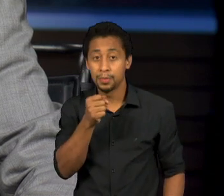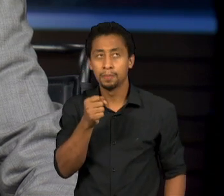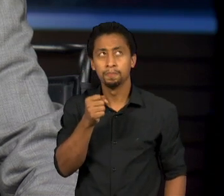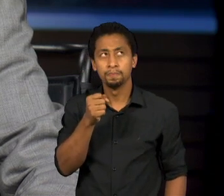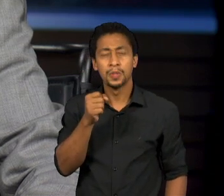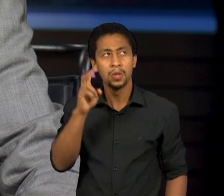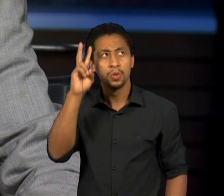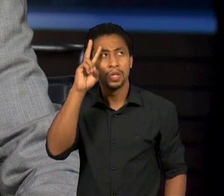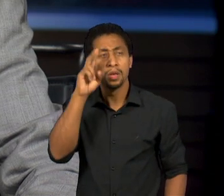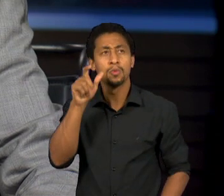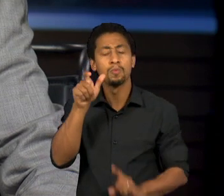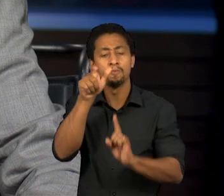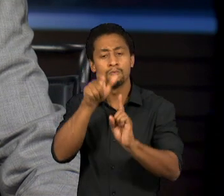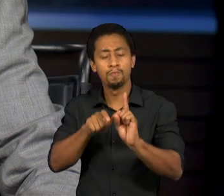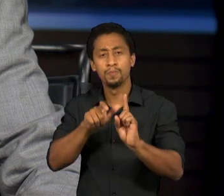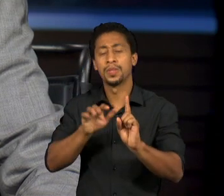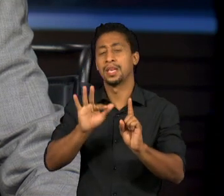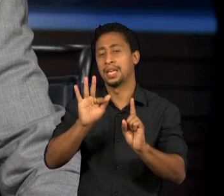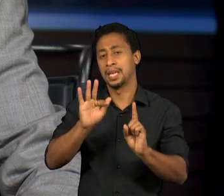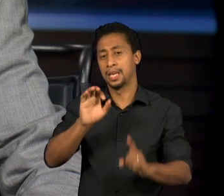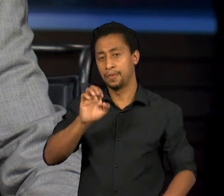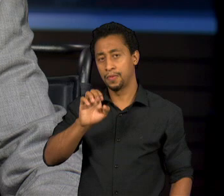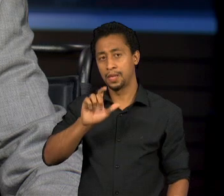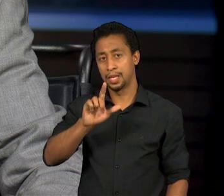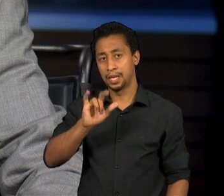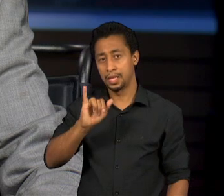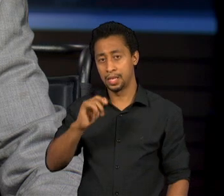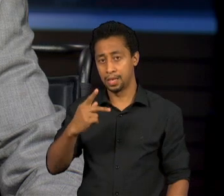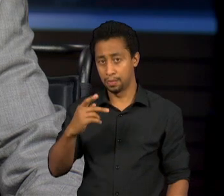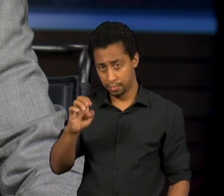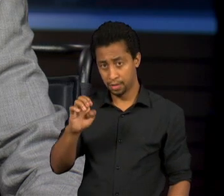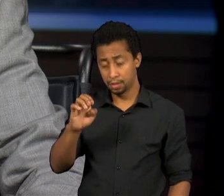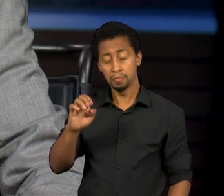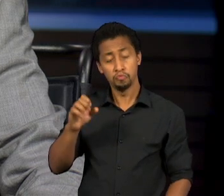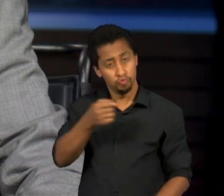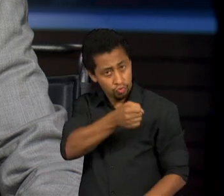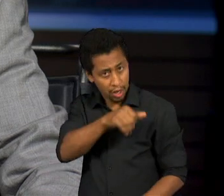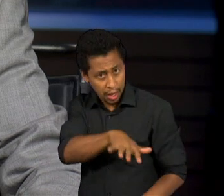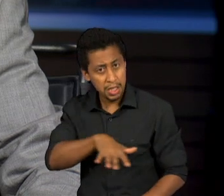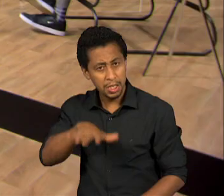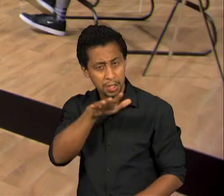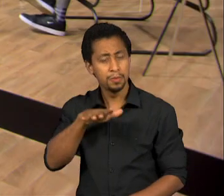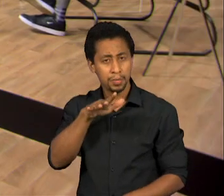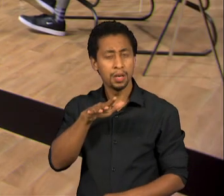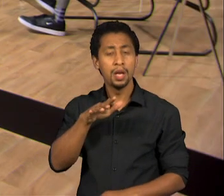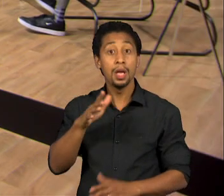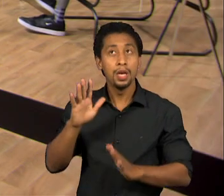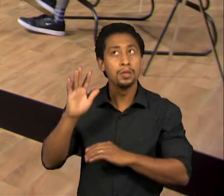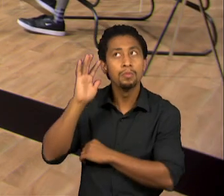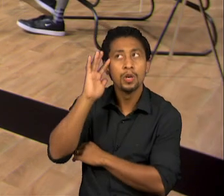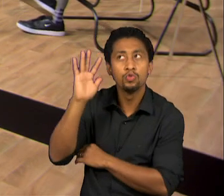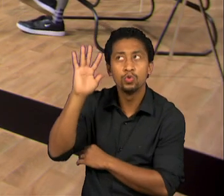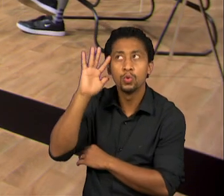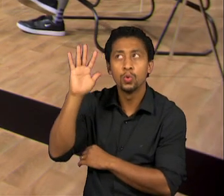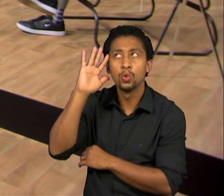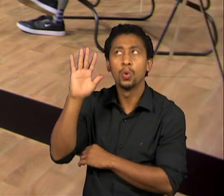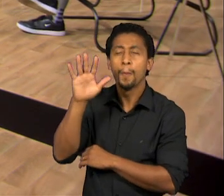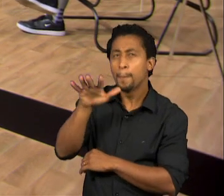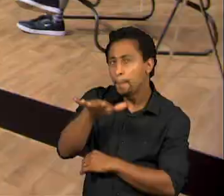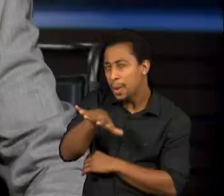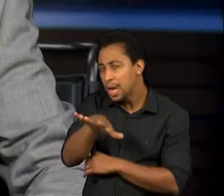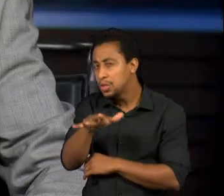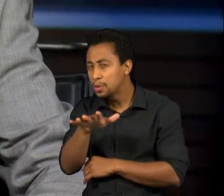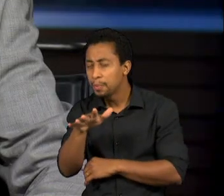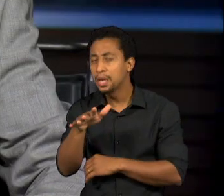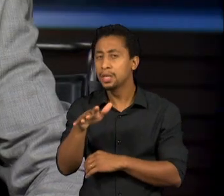previu e estabeleceu uma data para a impressão do último jornal, que seria no ano de